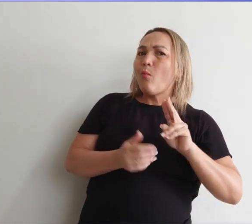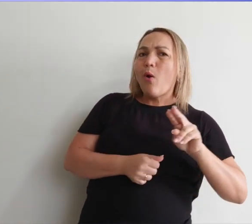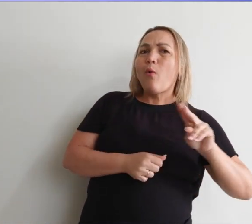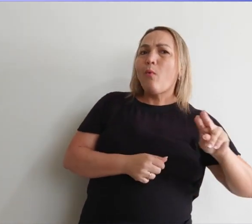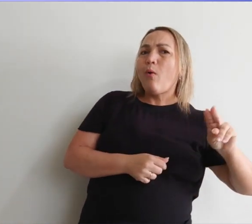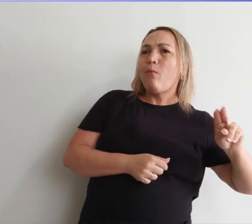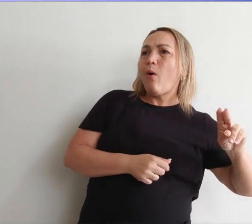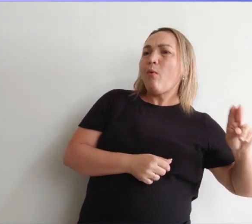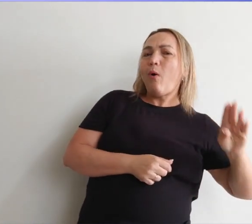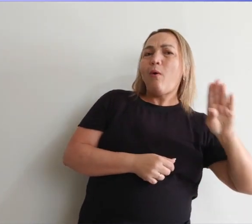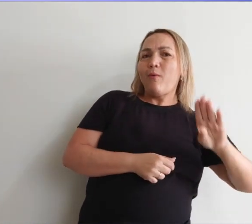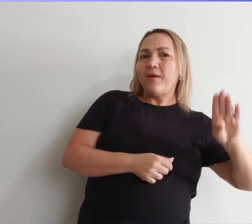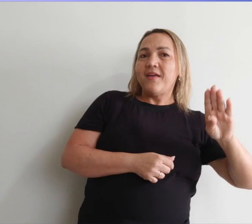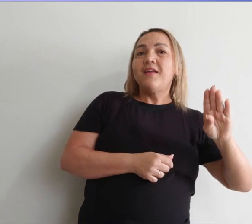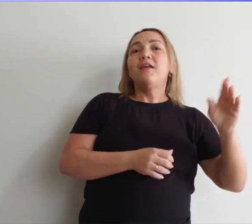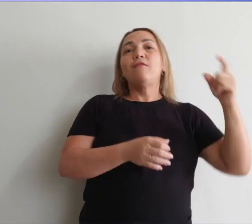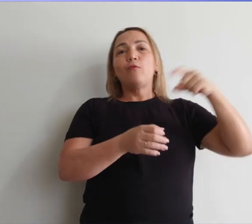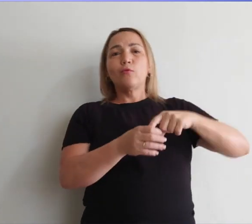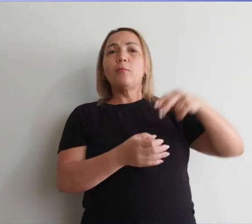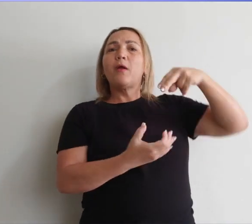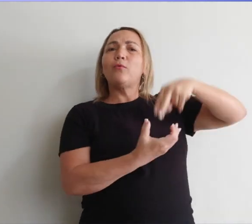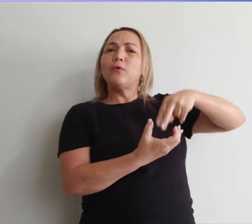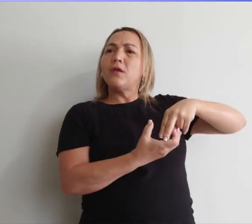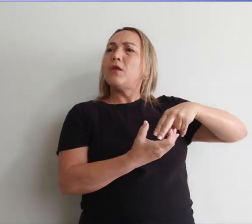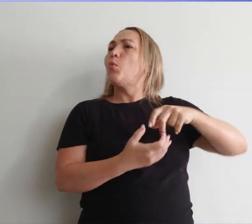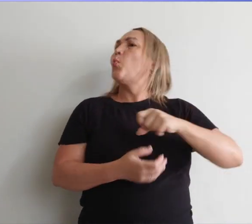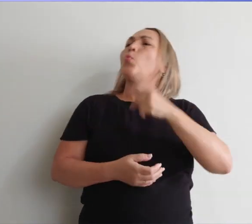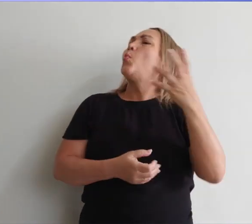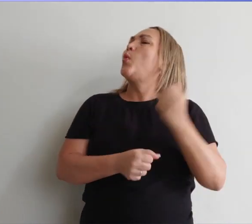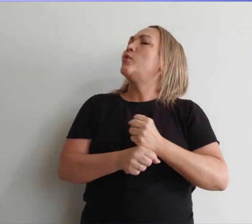para a Unirio e está aqui há quantos anos?